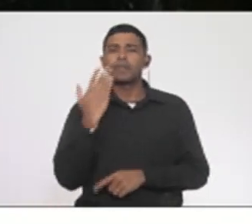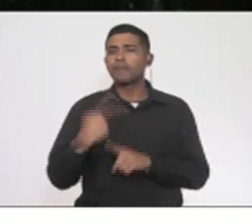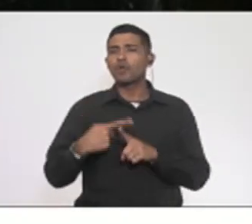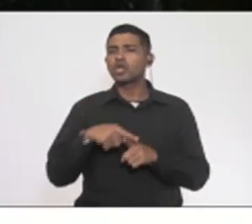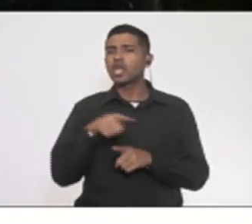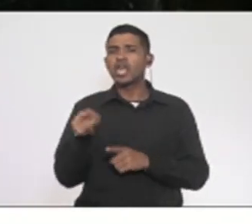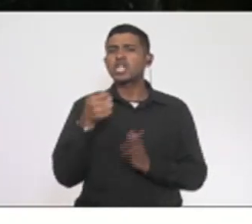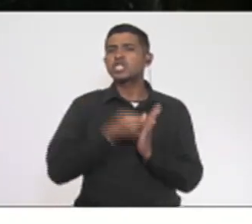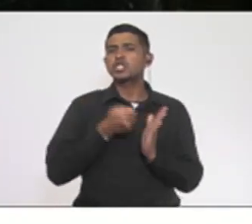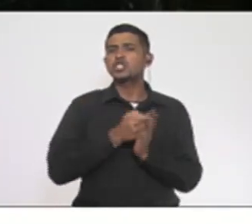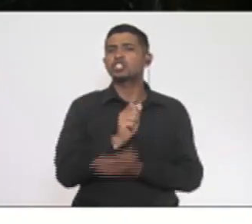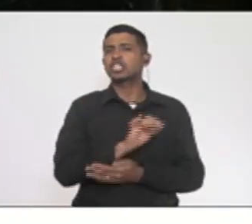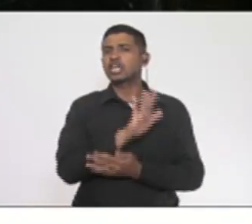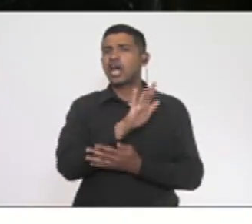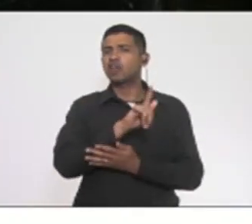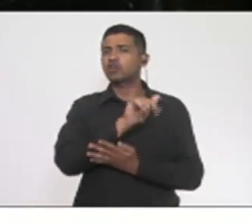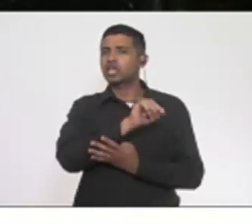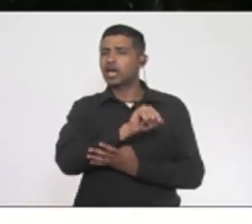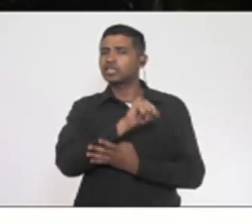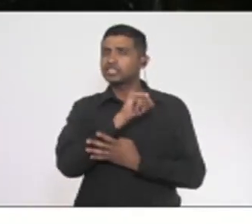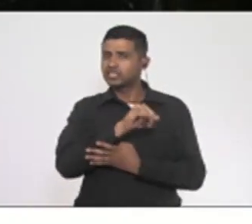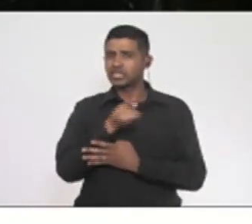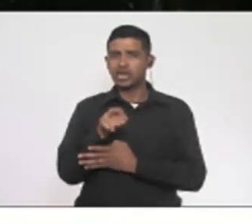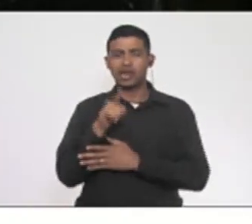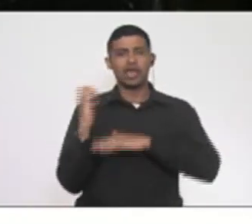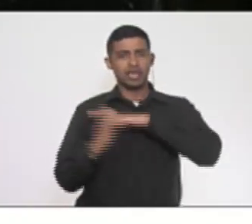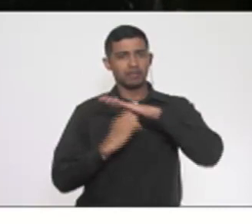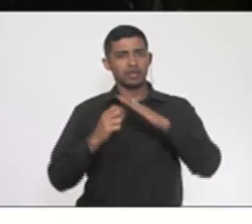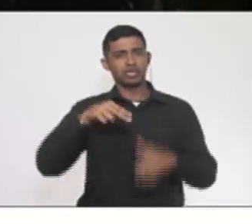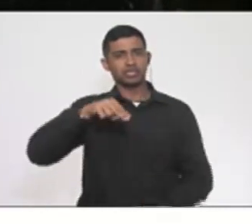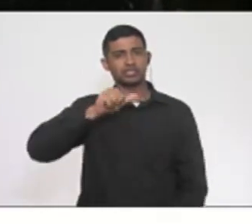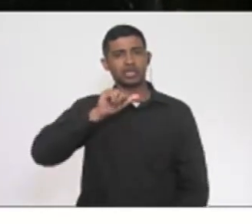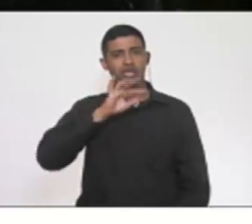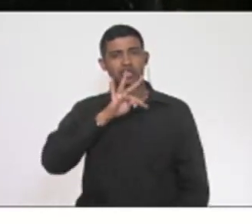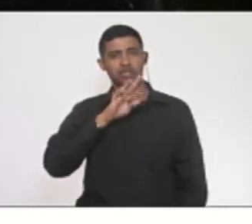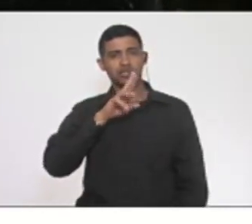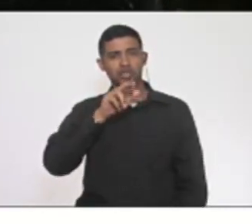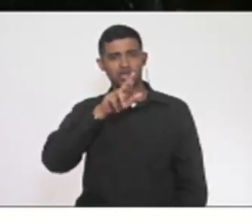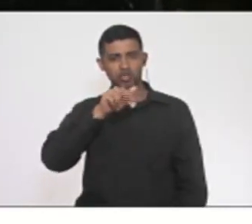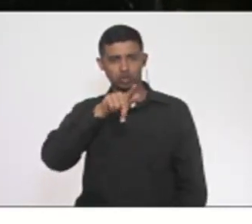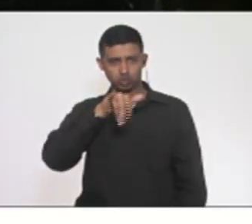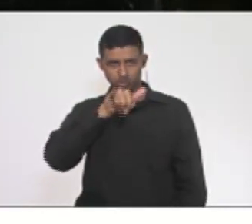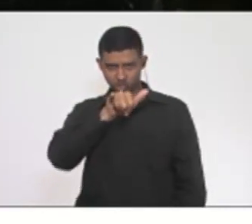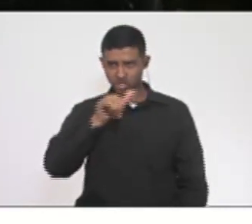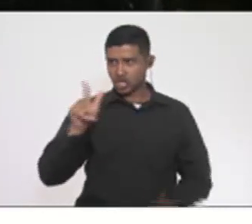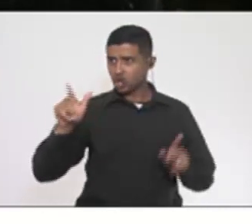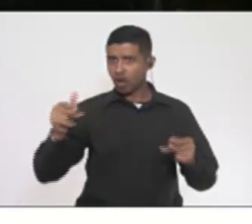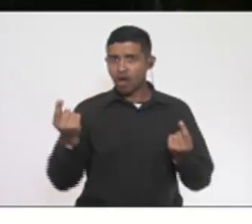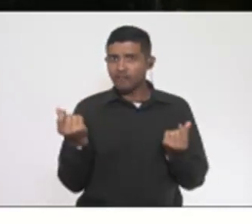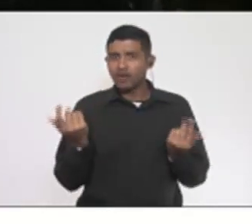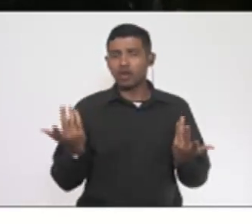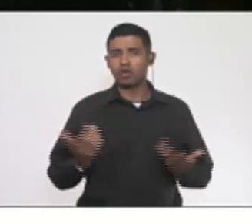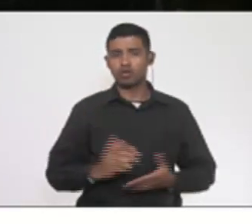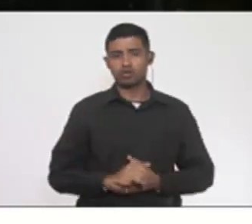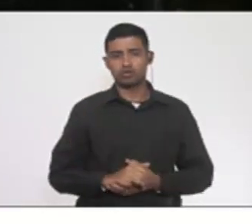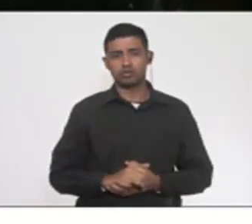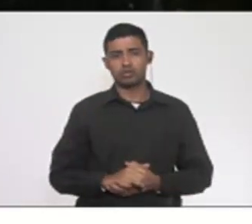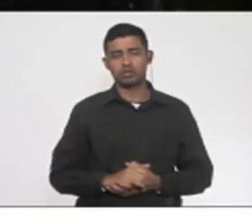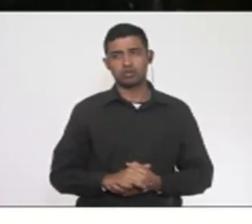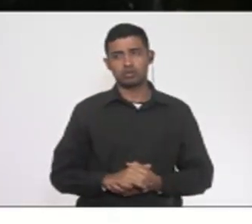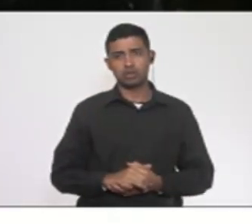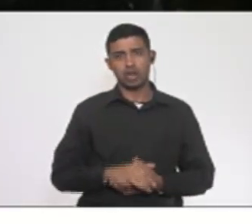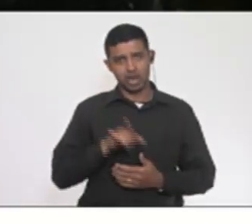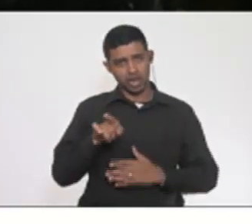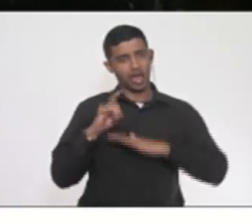gás desnecessariamente, se a SEG, a Naturgy está distribuindo pelo mesmo valor, a Naturgy tem até os problemas dela que nós estamos